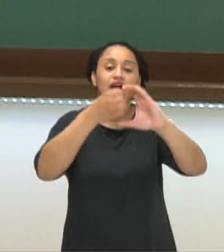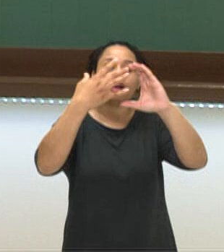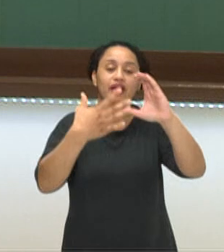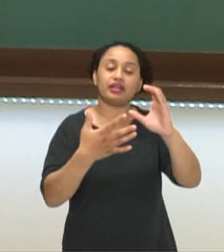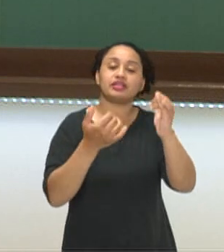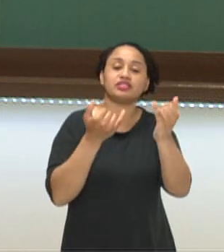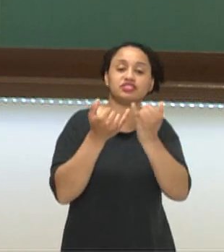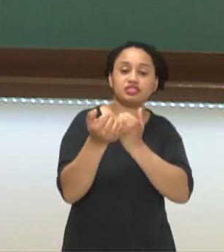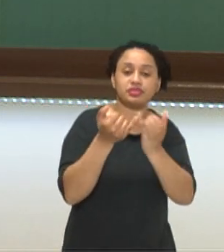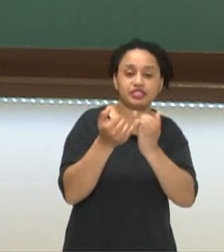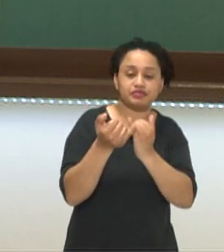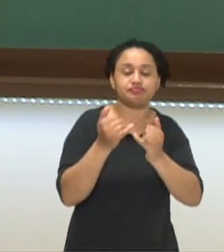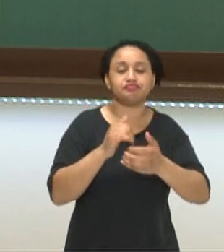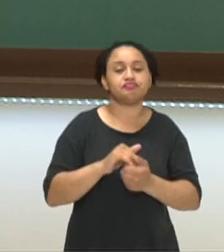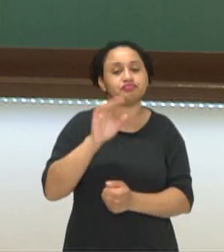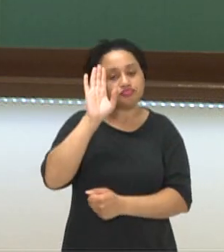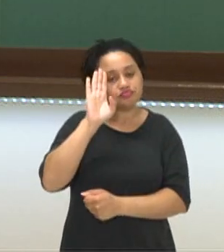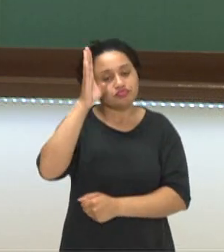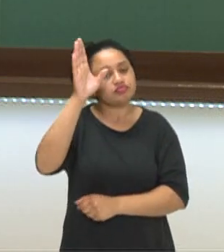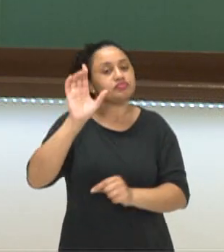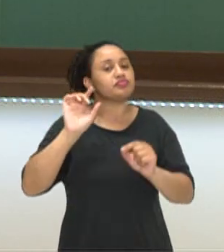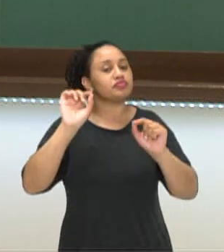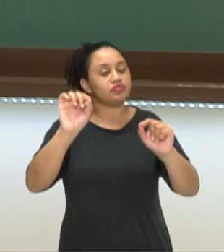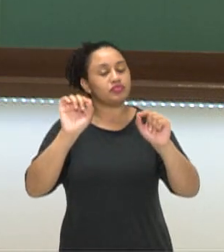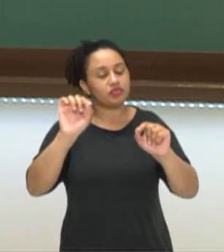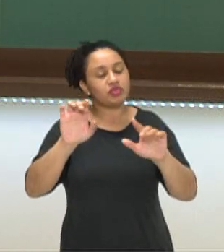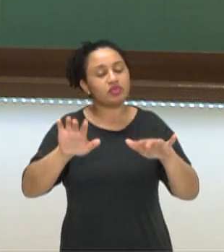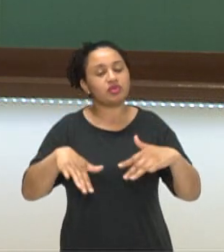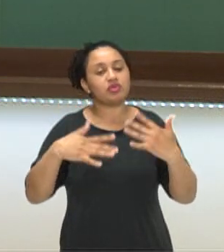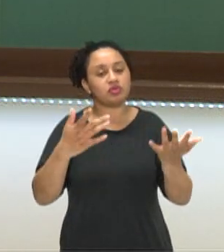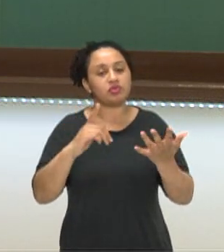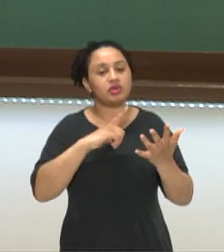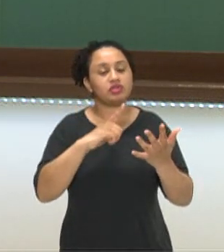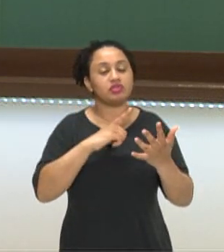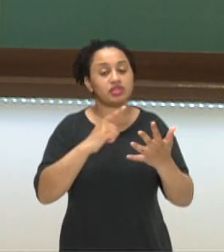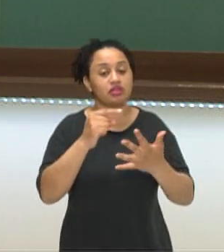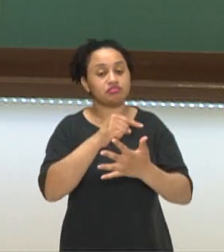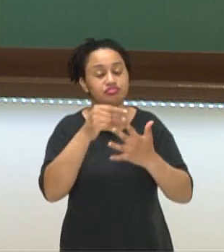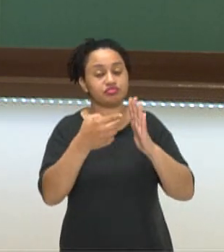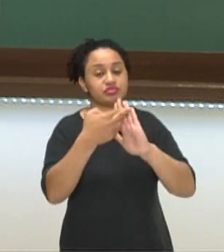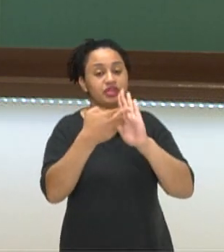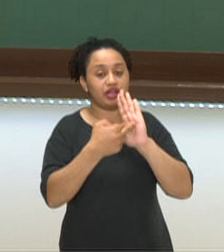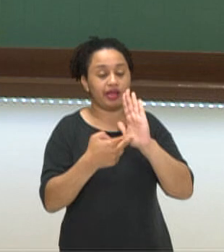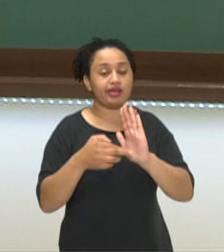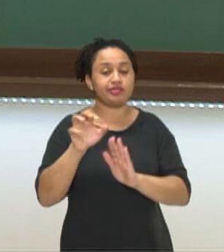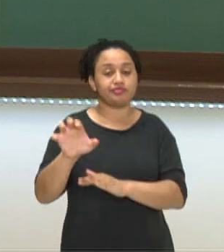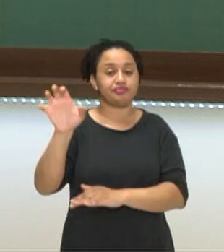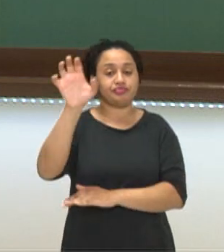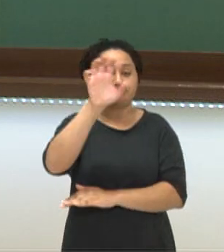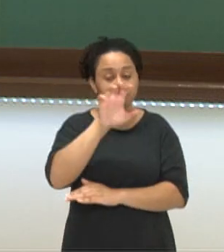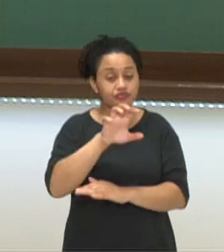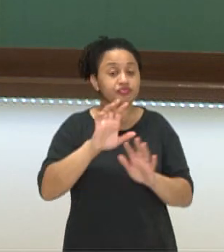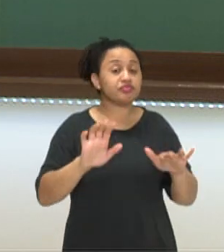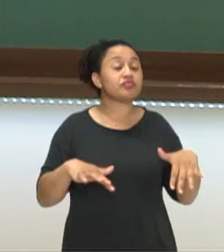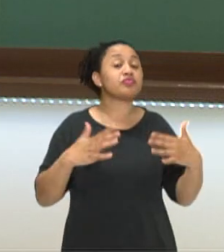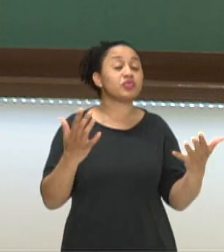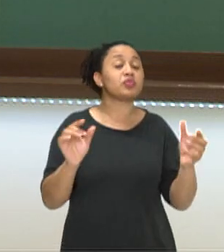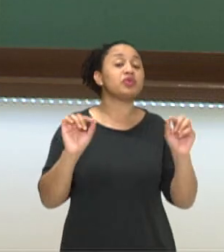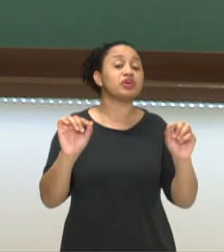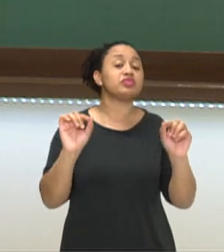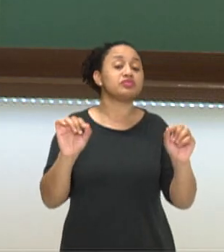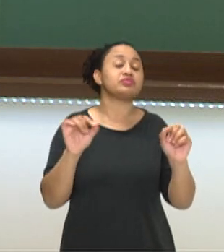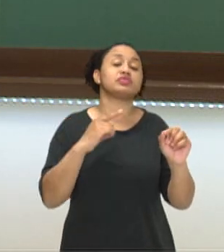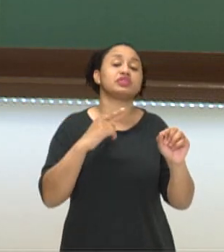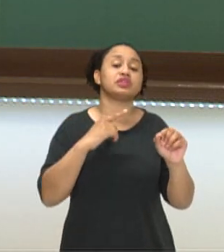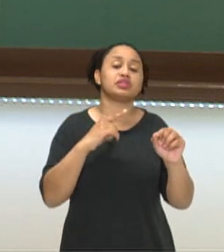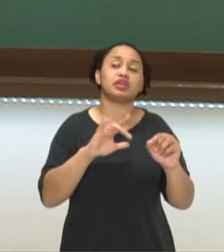características similares, principalmente quando estabelece um critério de regionalização. Então, quando a gente fala na